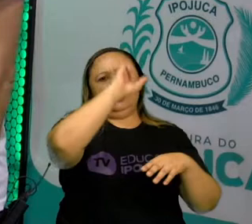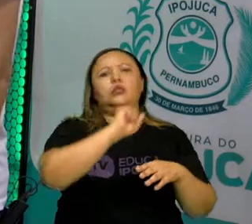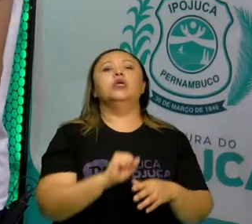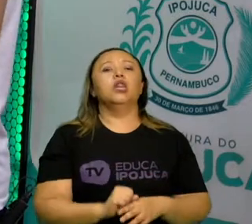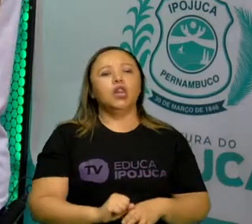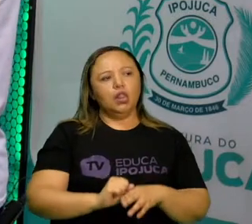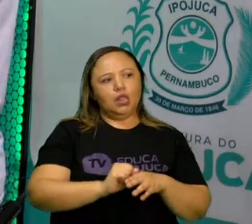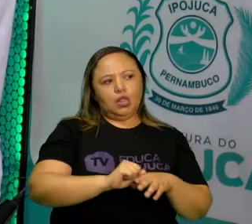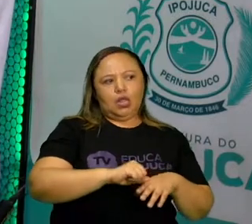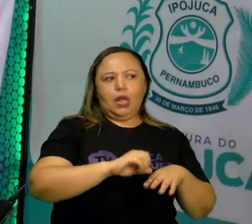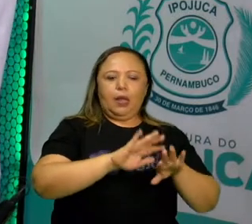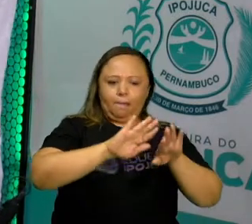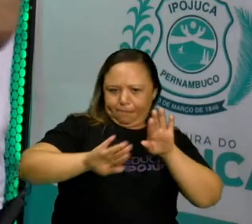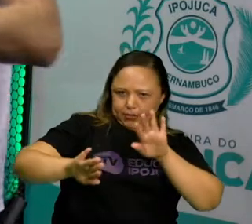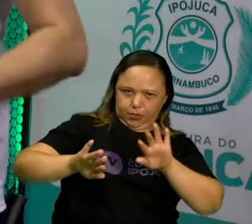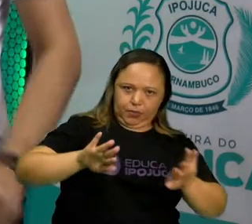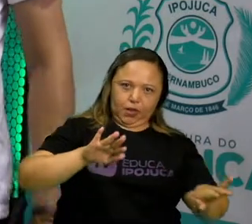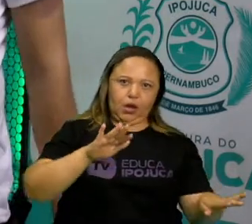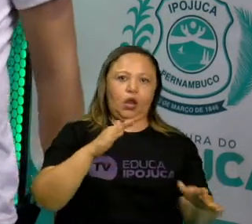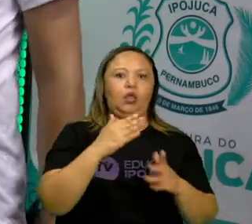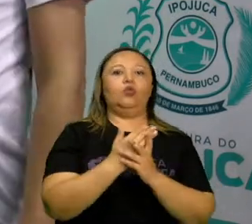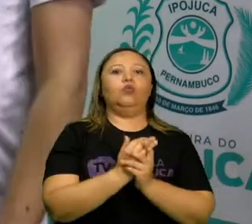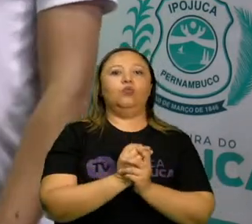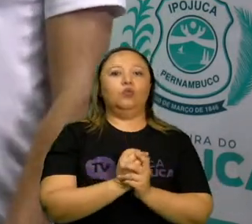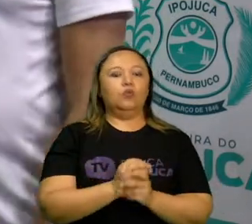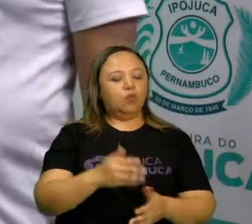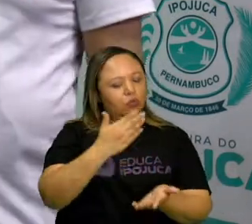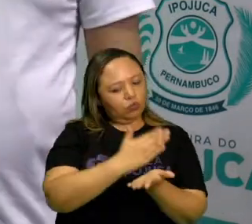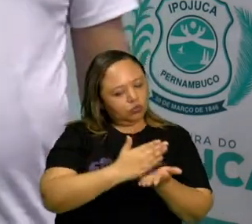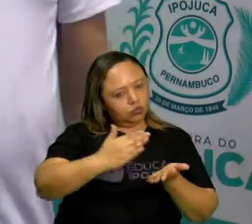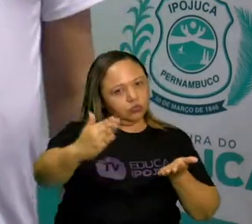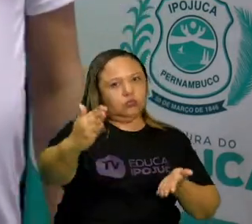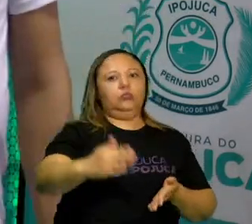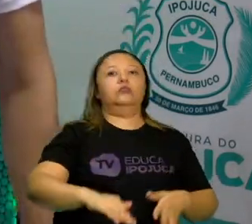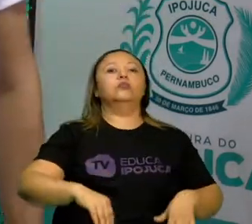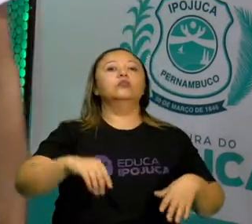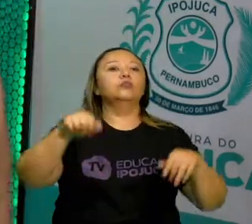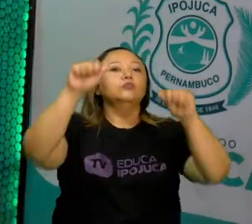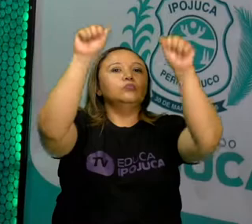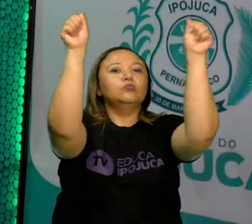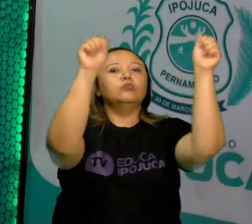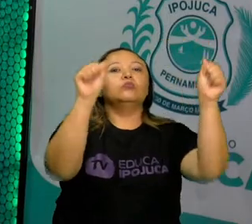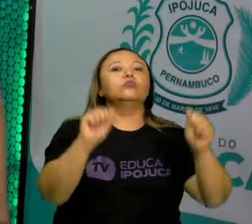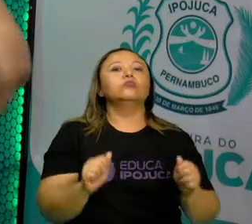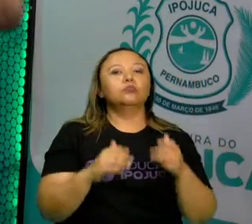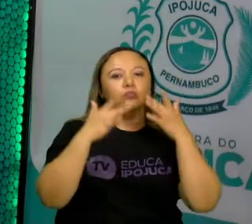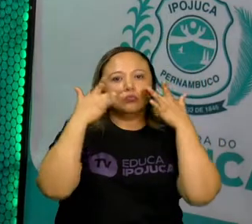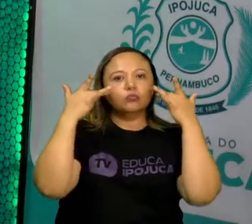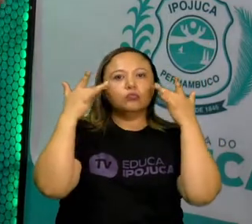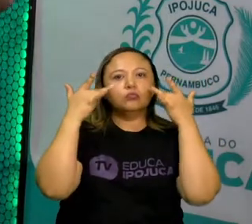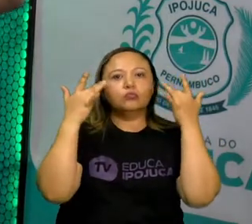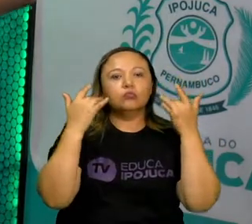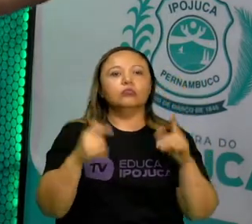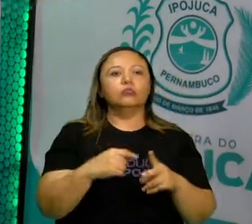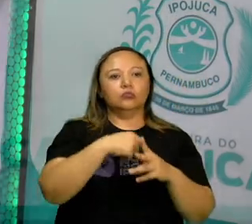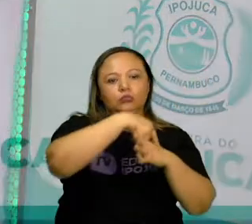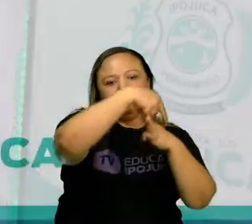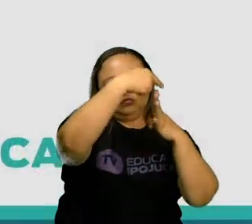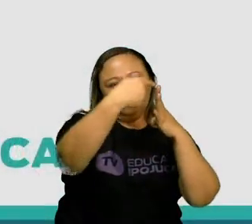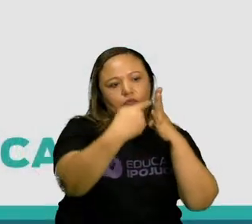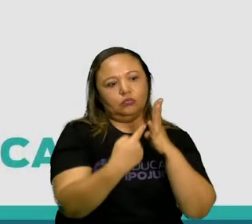informação é pra gente vai começar com as artes cênicas e quais são as artes cênicas são